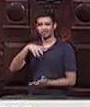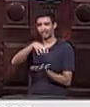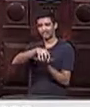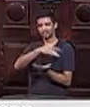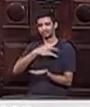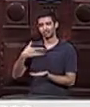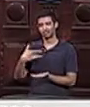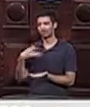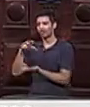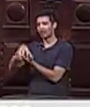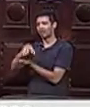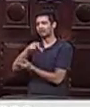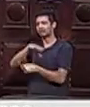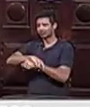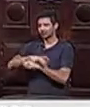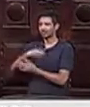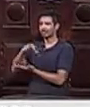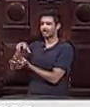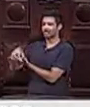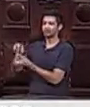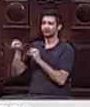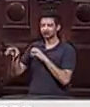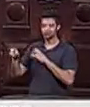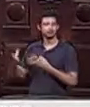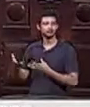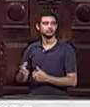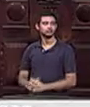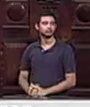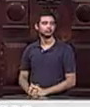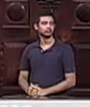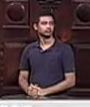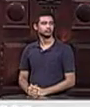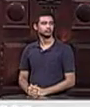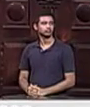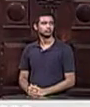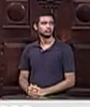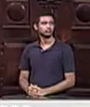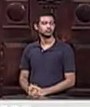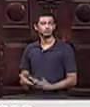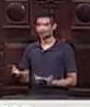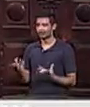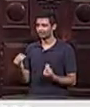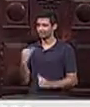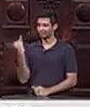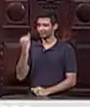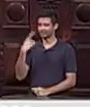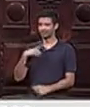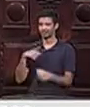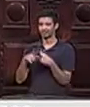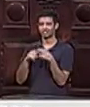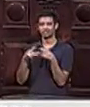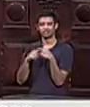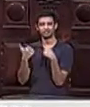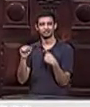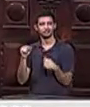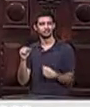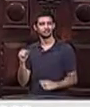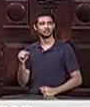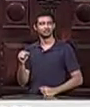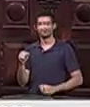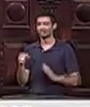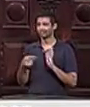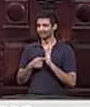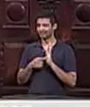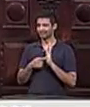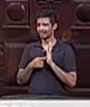saúde, educação, assistência social, é fundamental que o artigo 18, que é um dos artigos